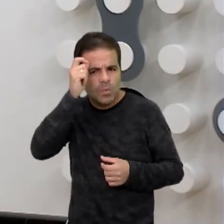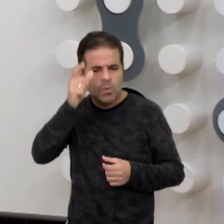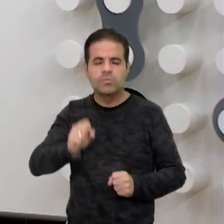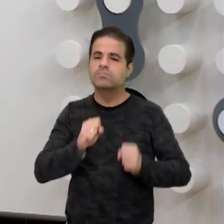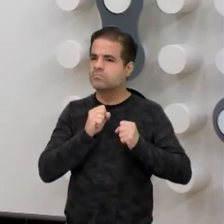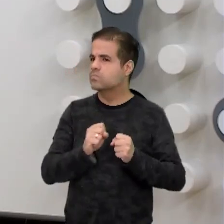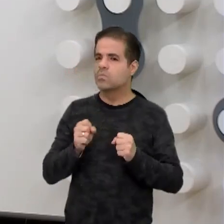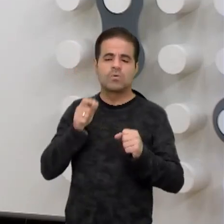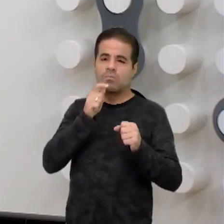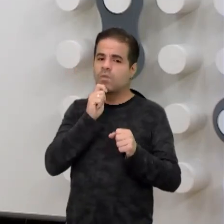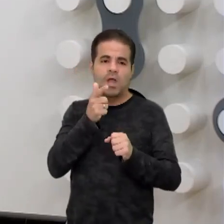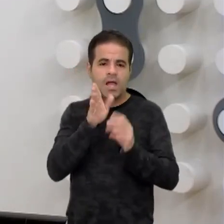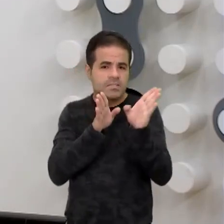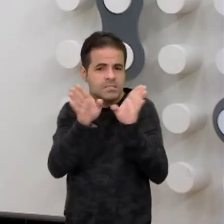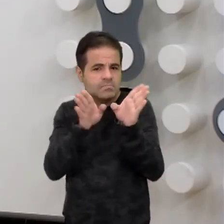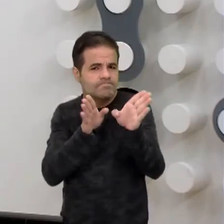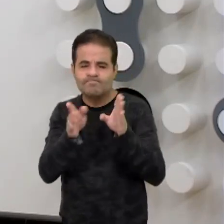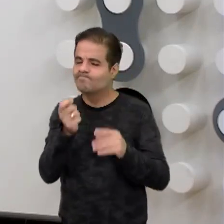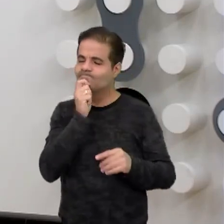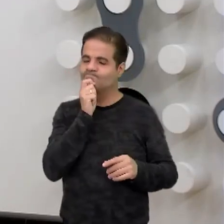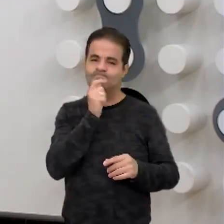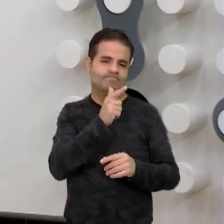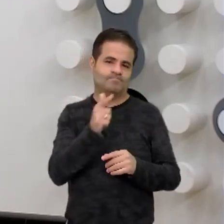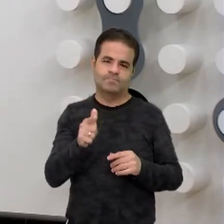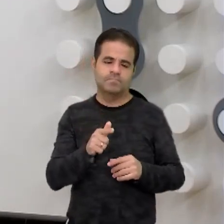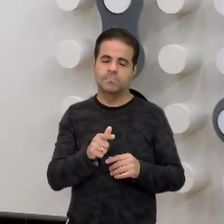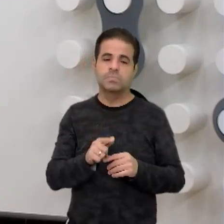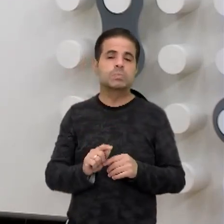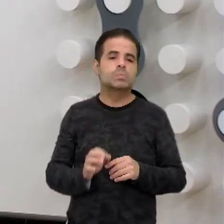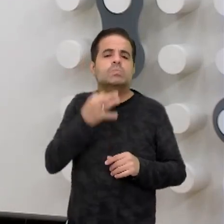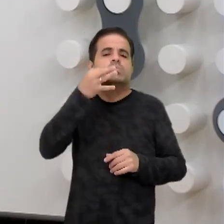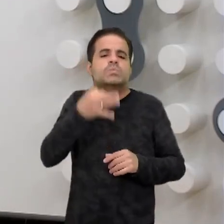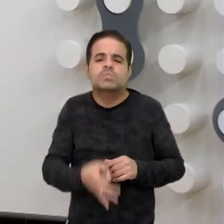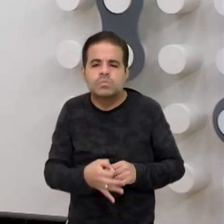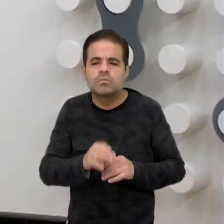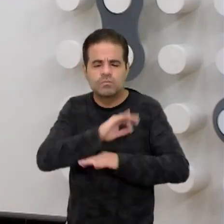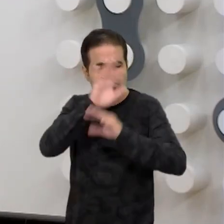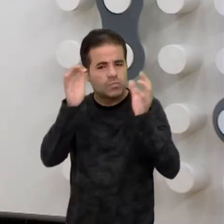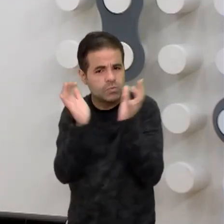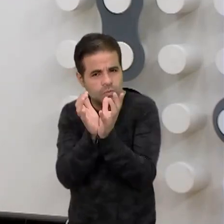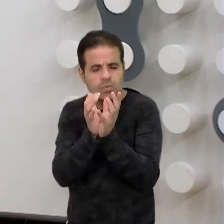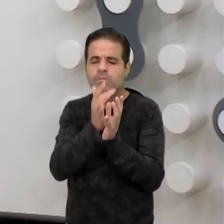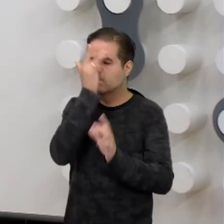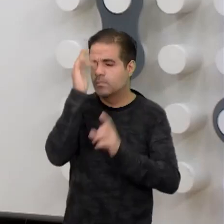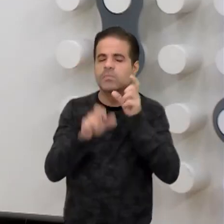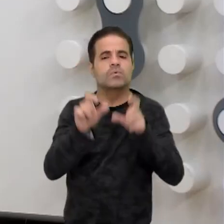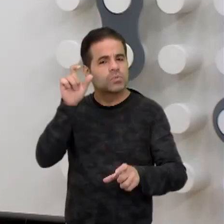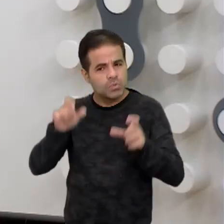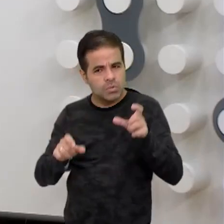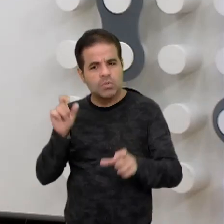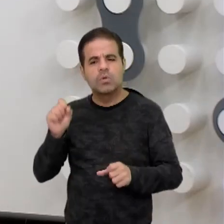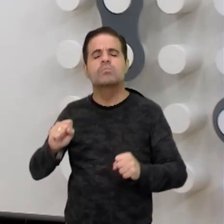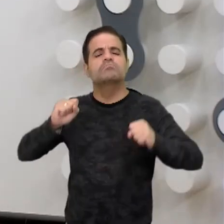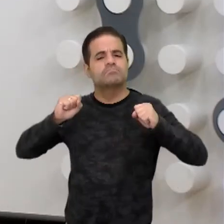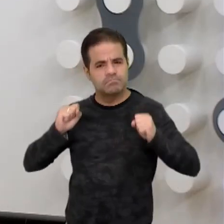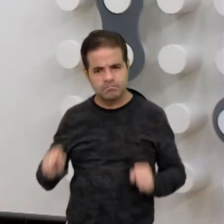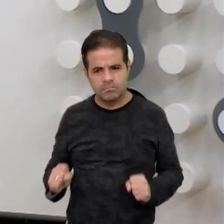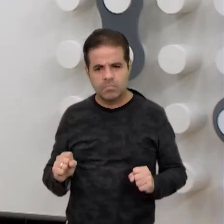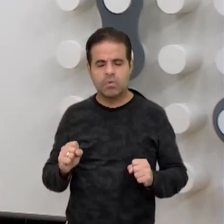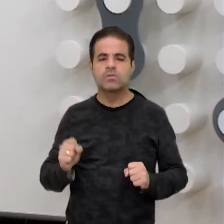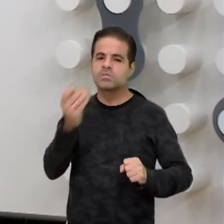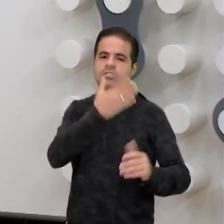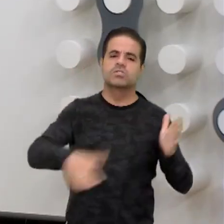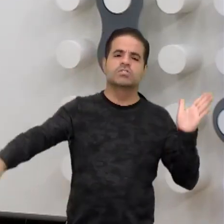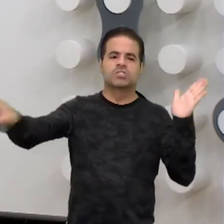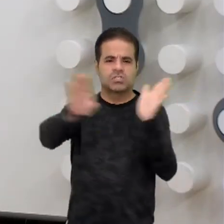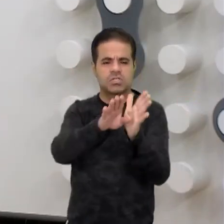tão inacessível para um certo contingente de pessoas, ela possa